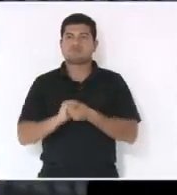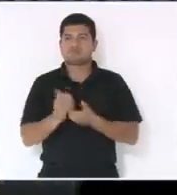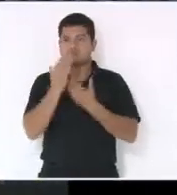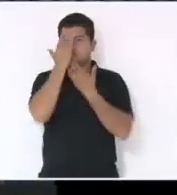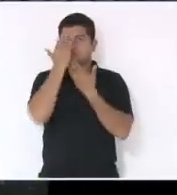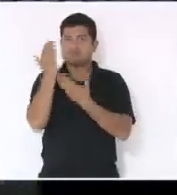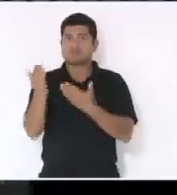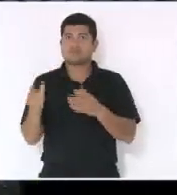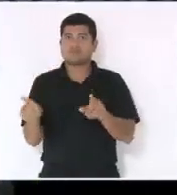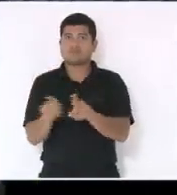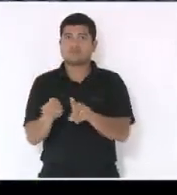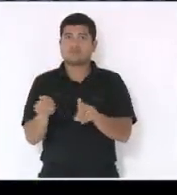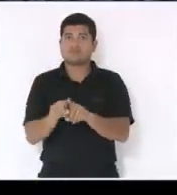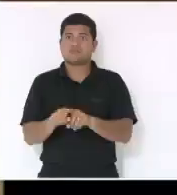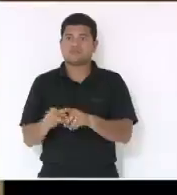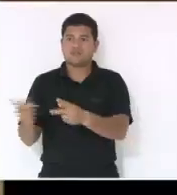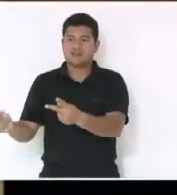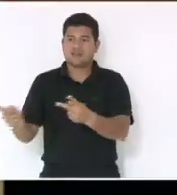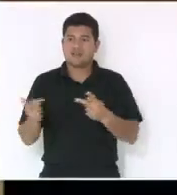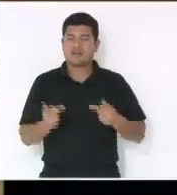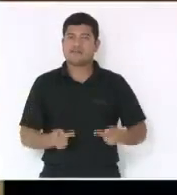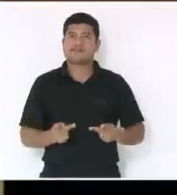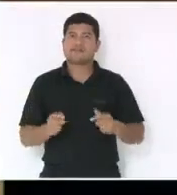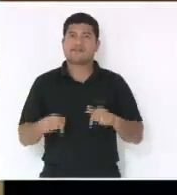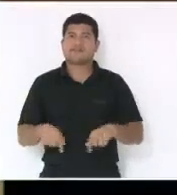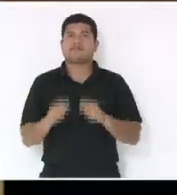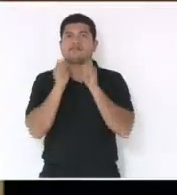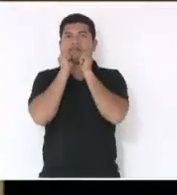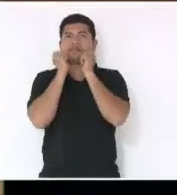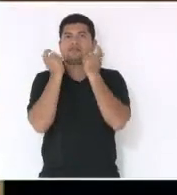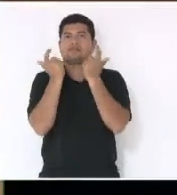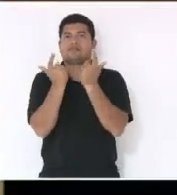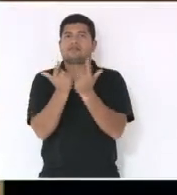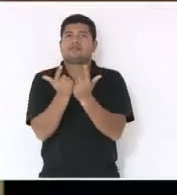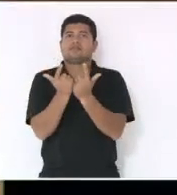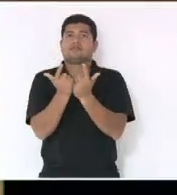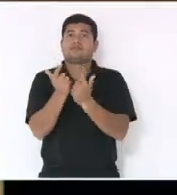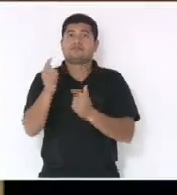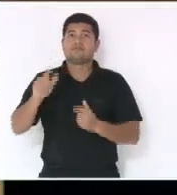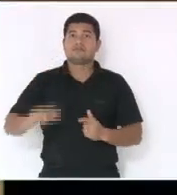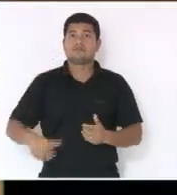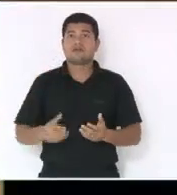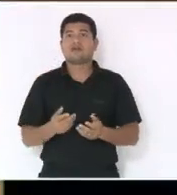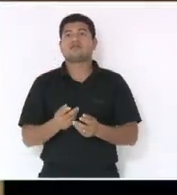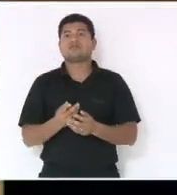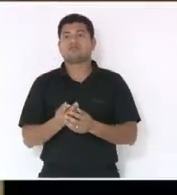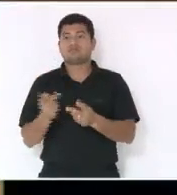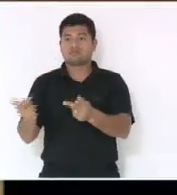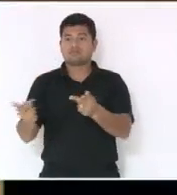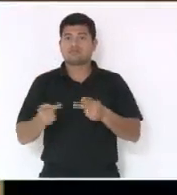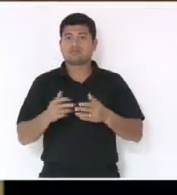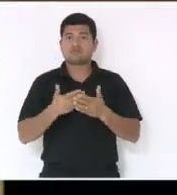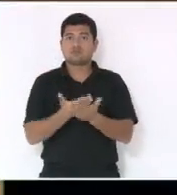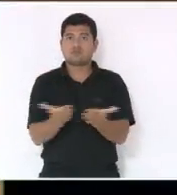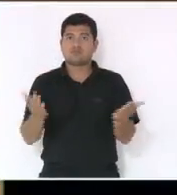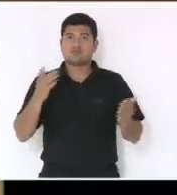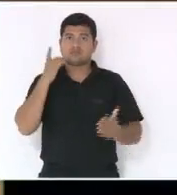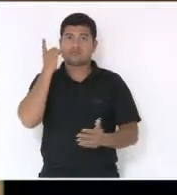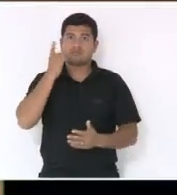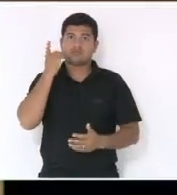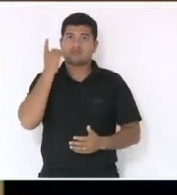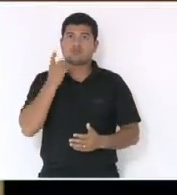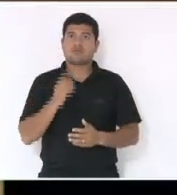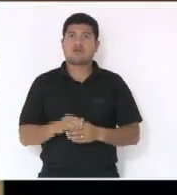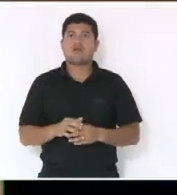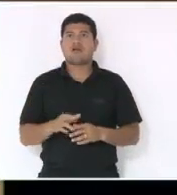pela receptividade aqui na Assembleia. No mais, convidar a todos vocês, deputados de todas as regiões do